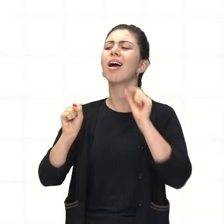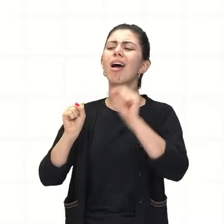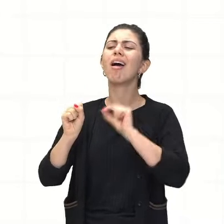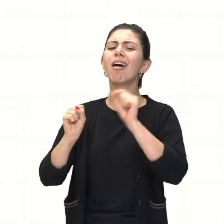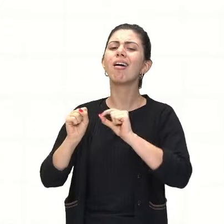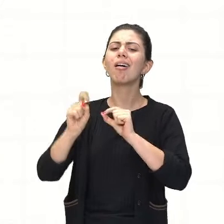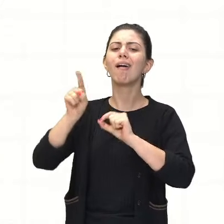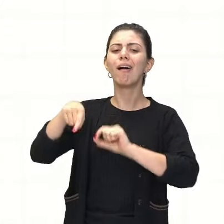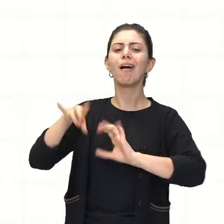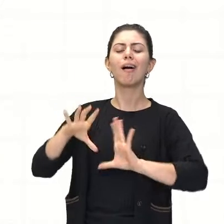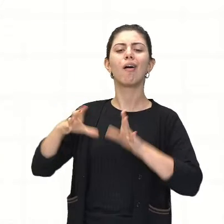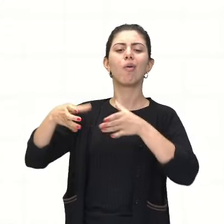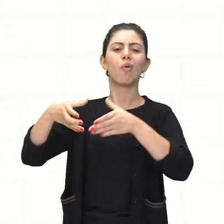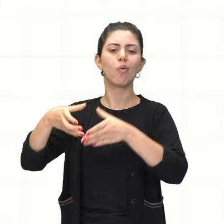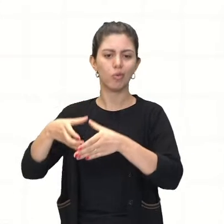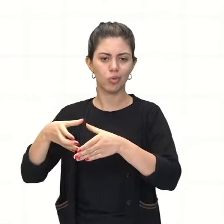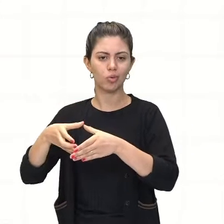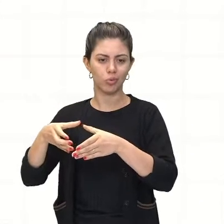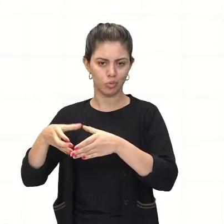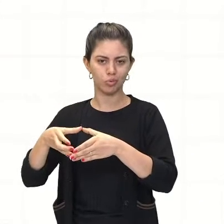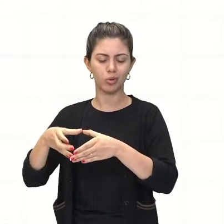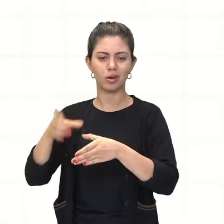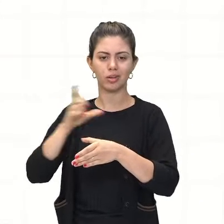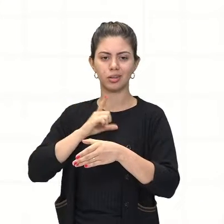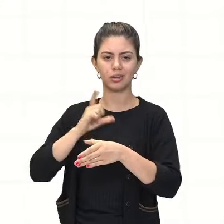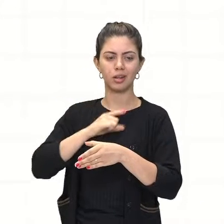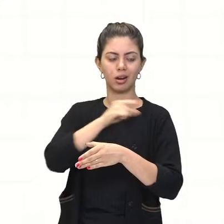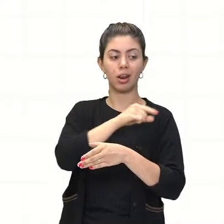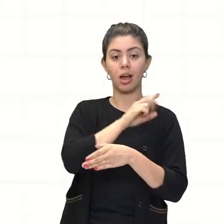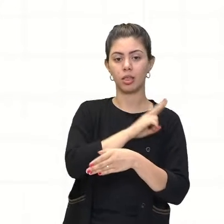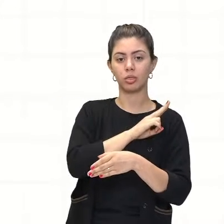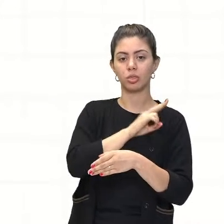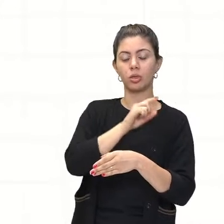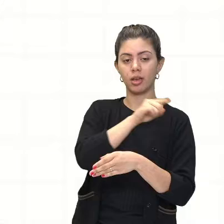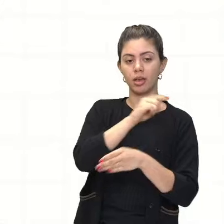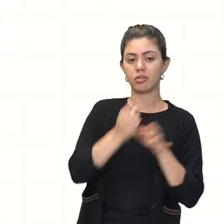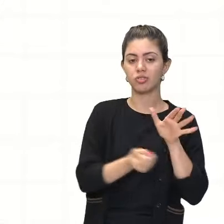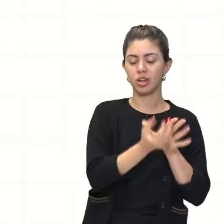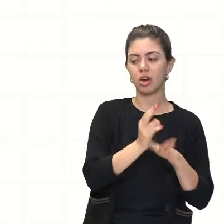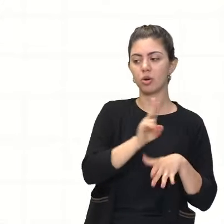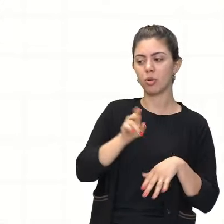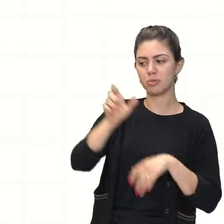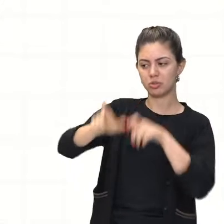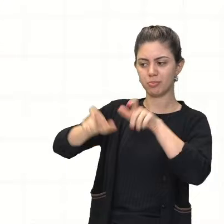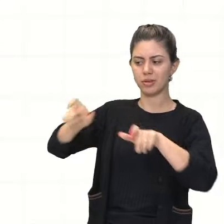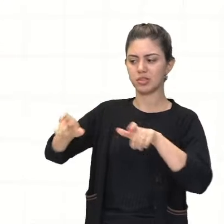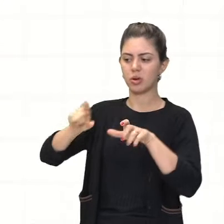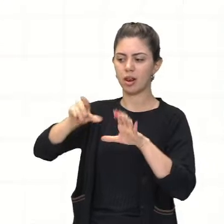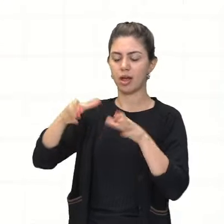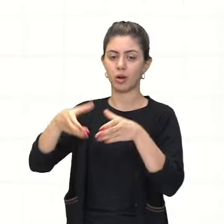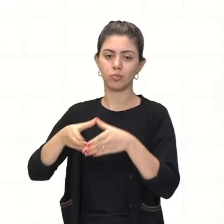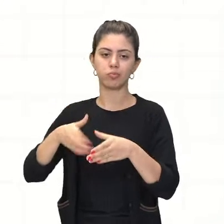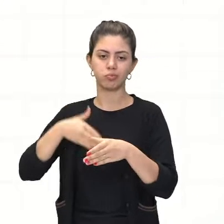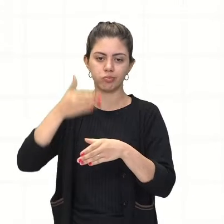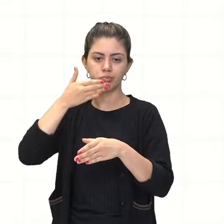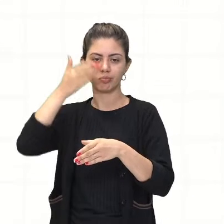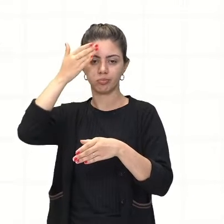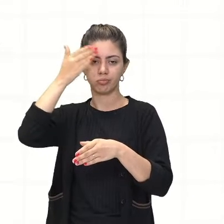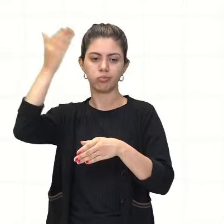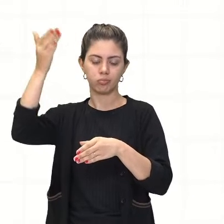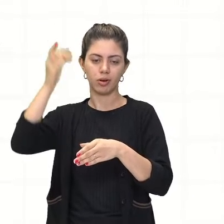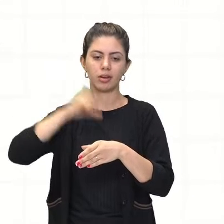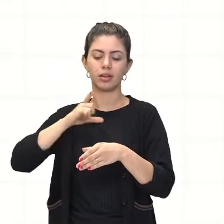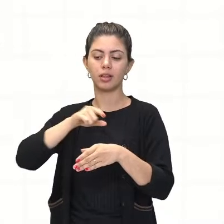Os mouros era o nome dado pelos cristãos aos muçulmanos que tinham origem ali no norte